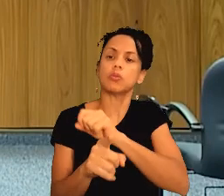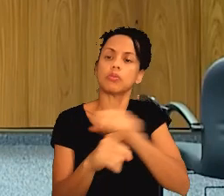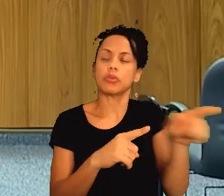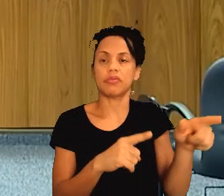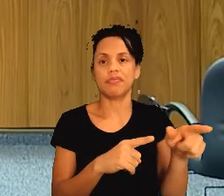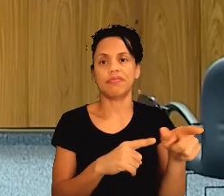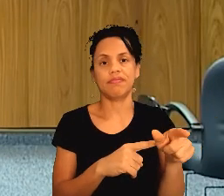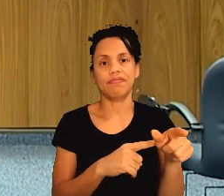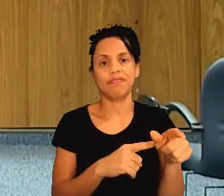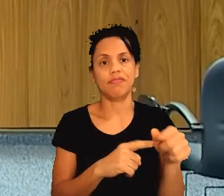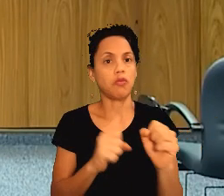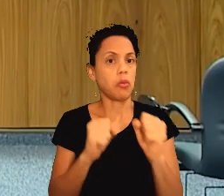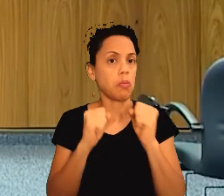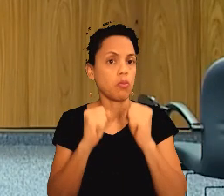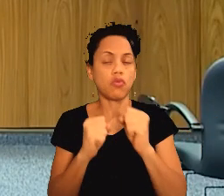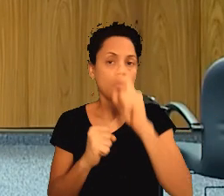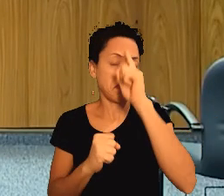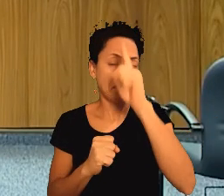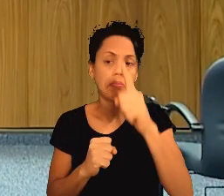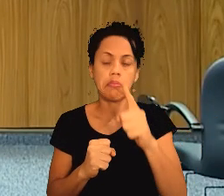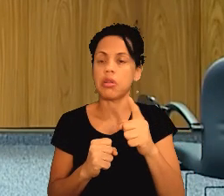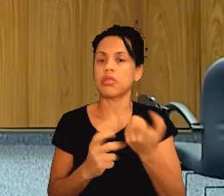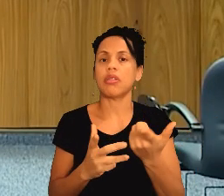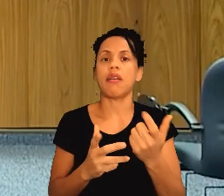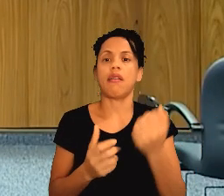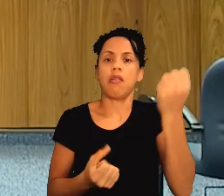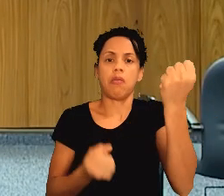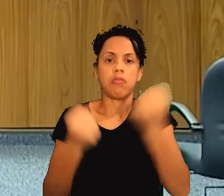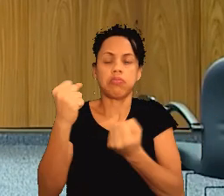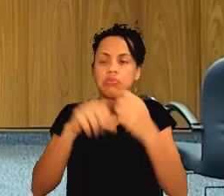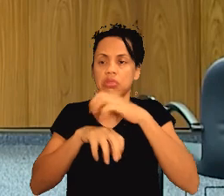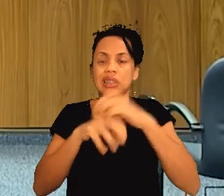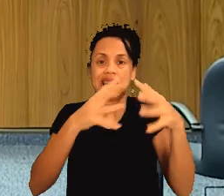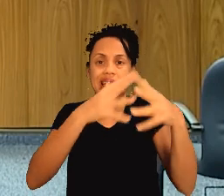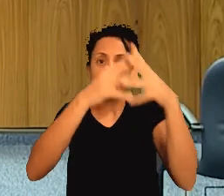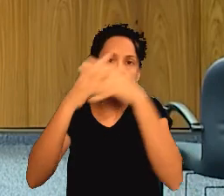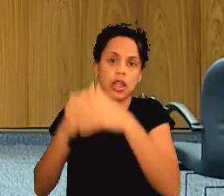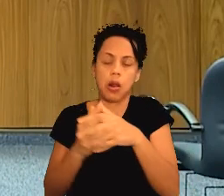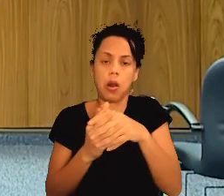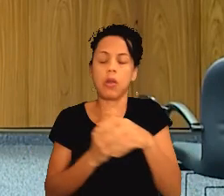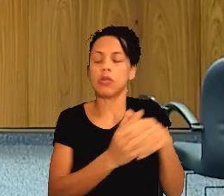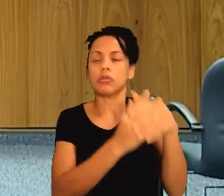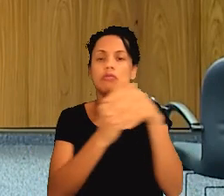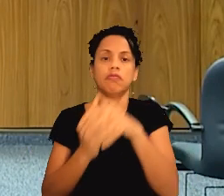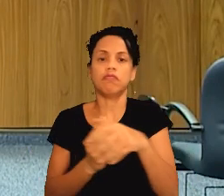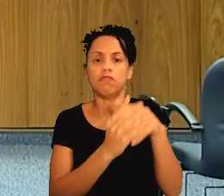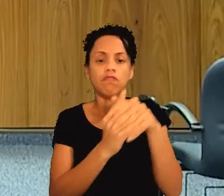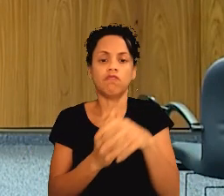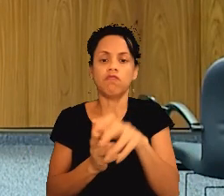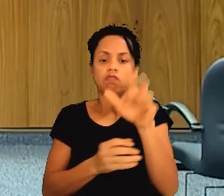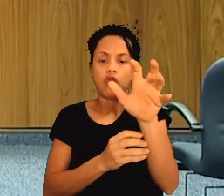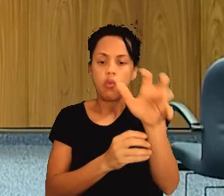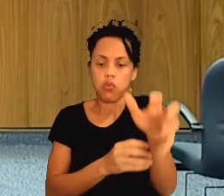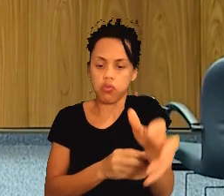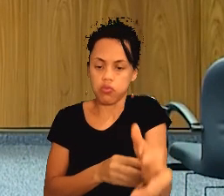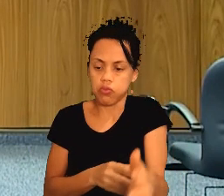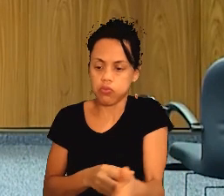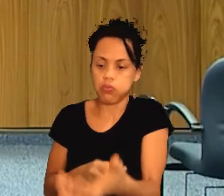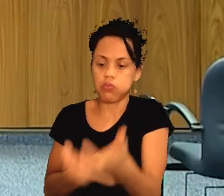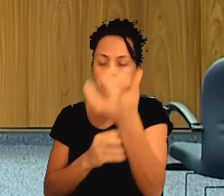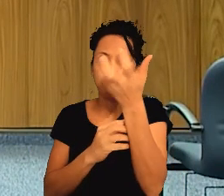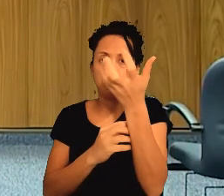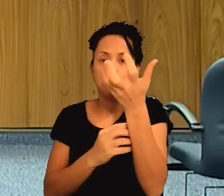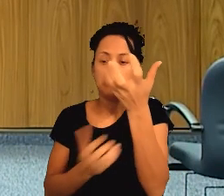viviam, que podiam mandar tratores, né, eu estou aqui transliterando a fala, mas que podiam mandar tratores